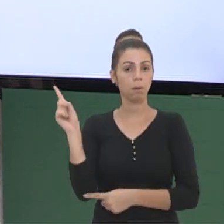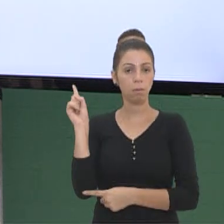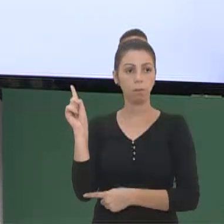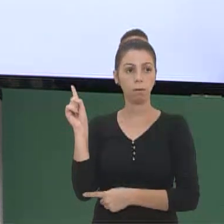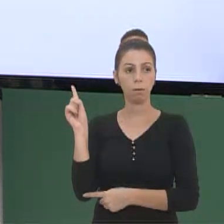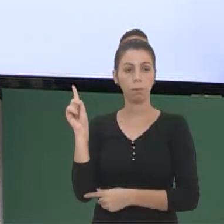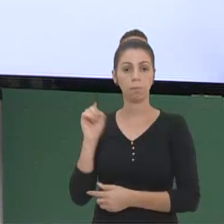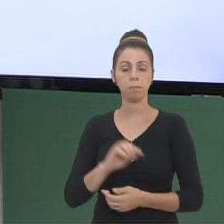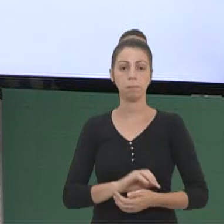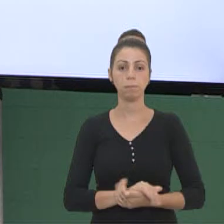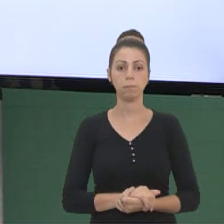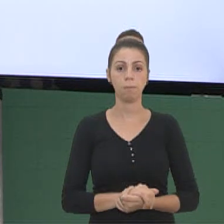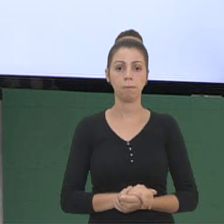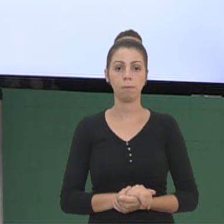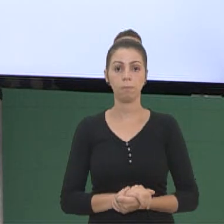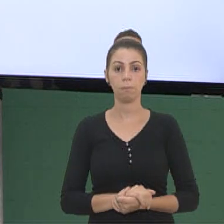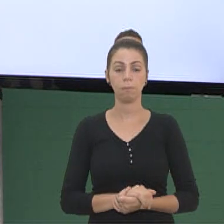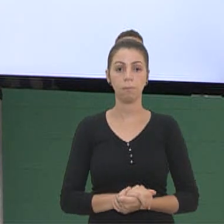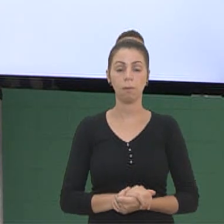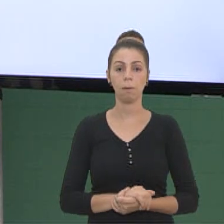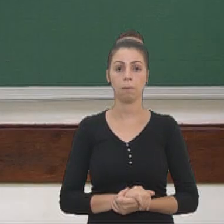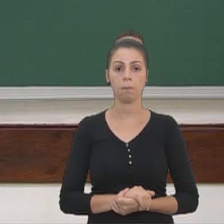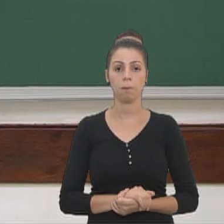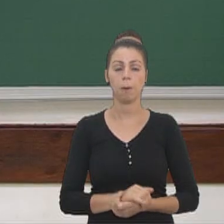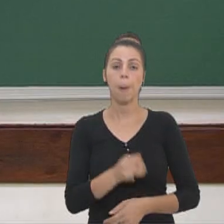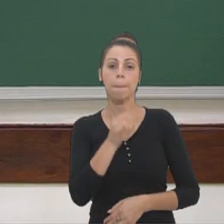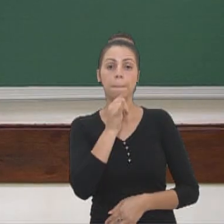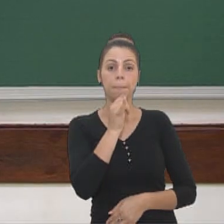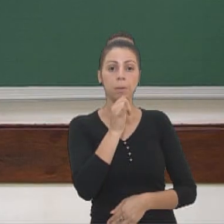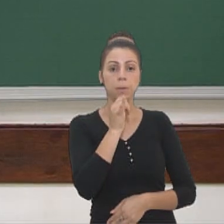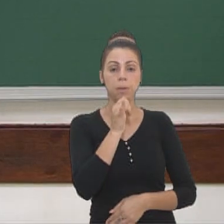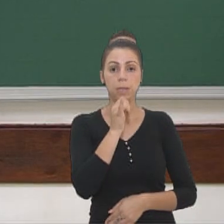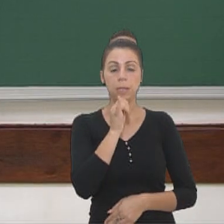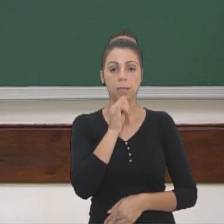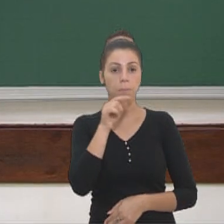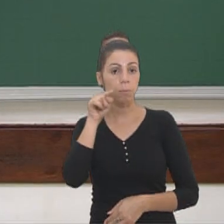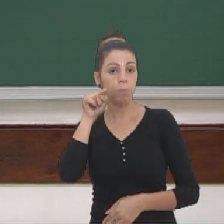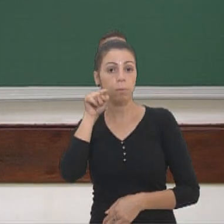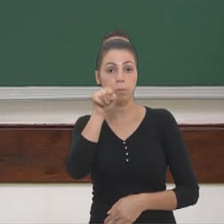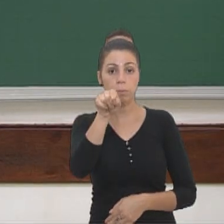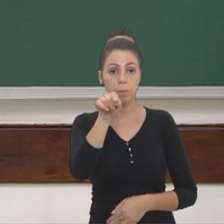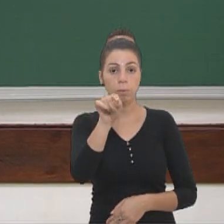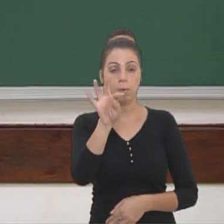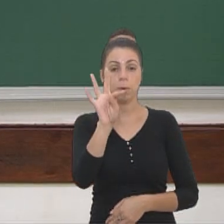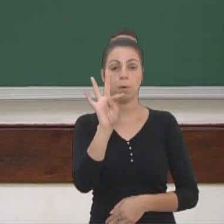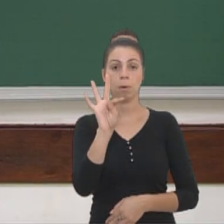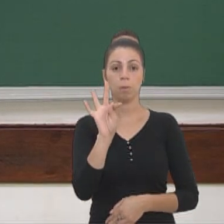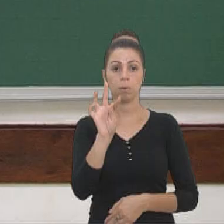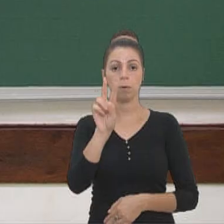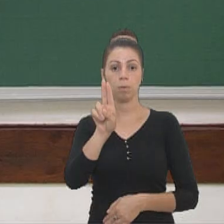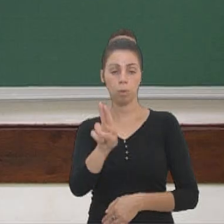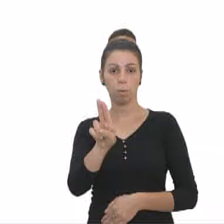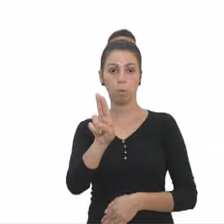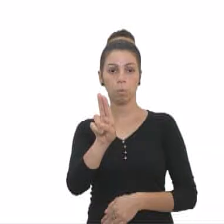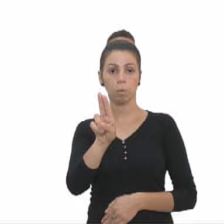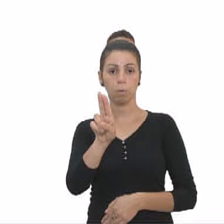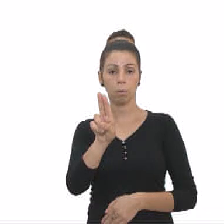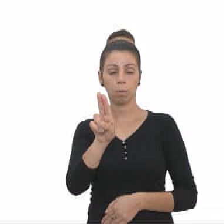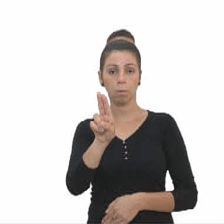tá? Então, por exemplo, de acordo com a pessoa, tu, então o verbo